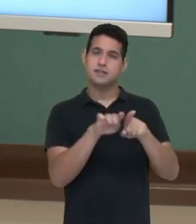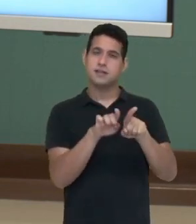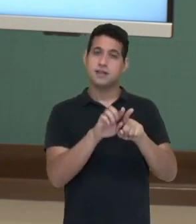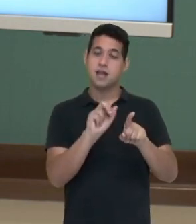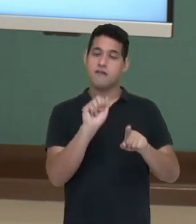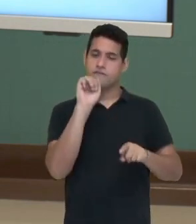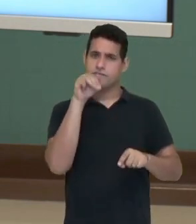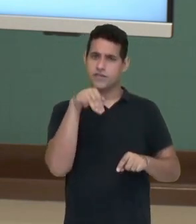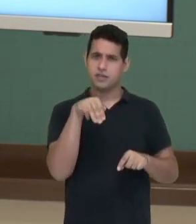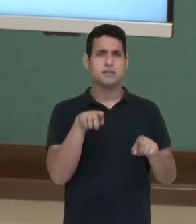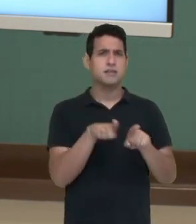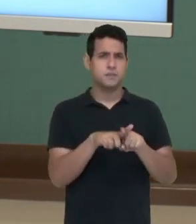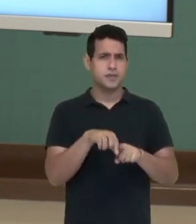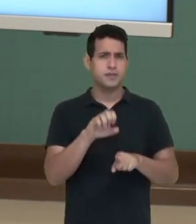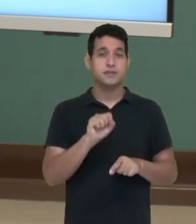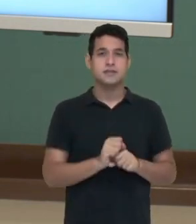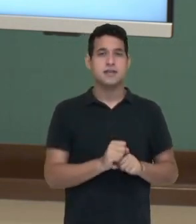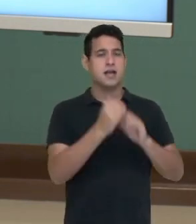afim,